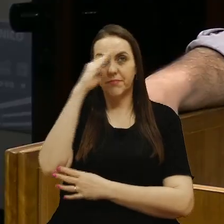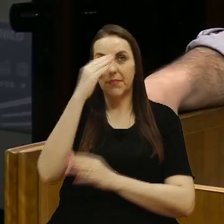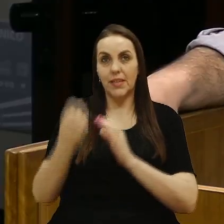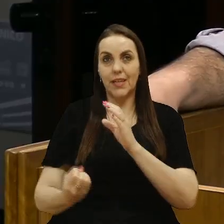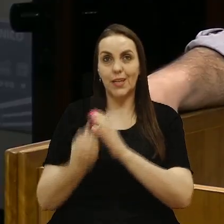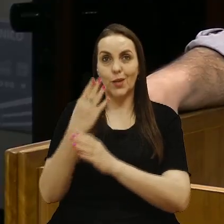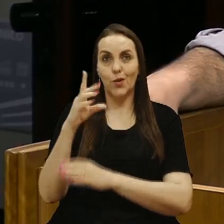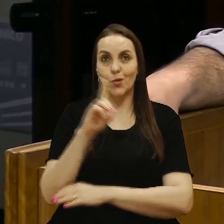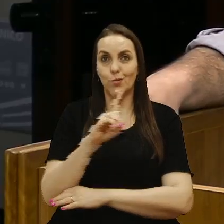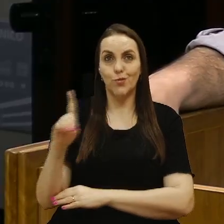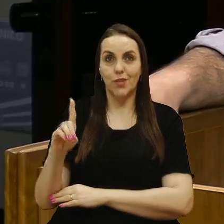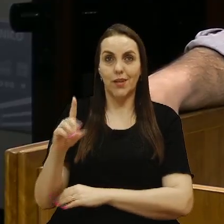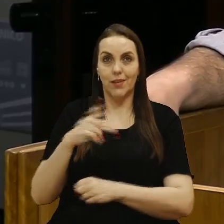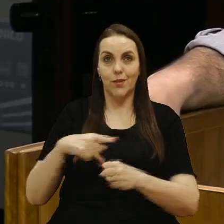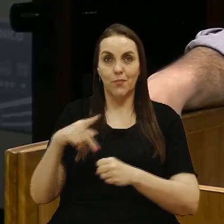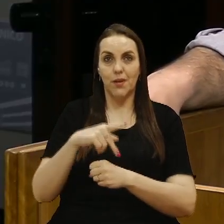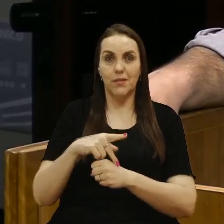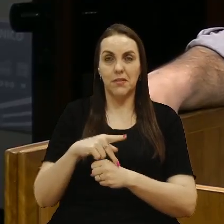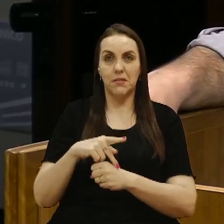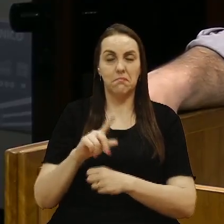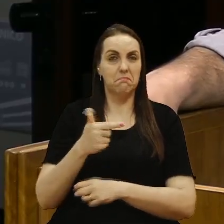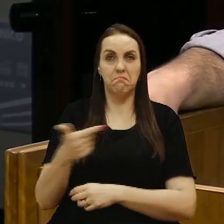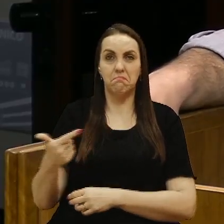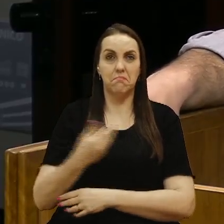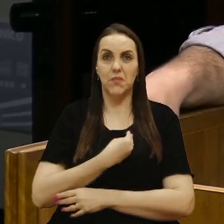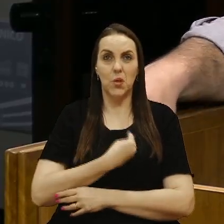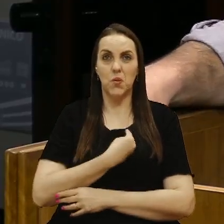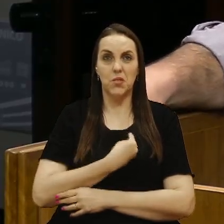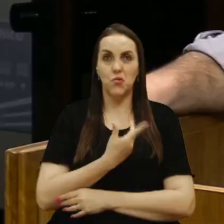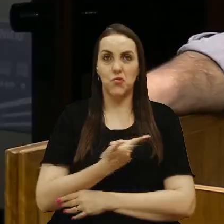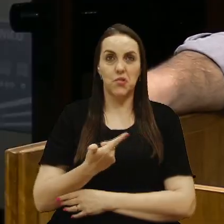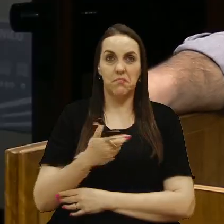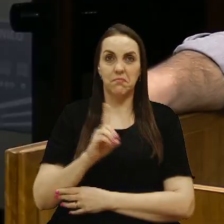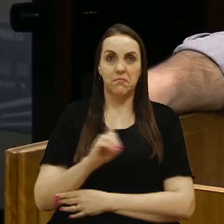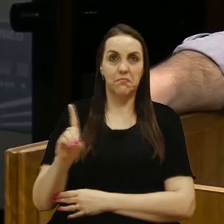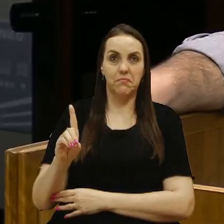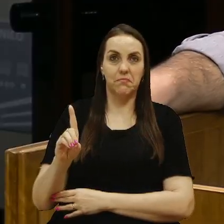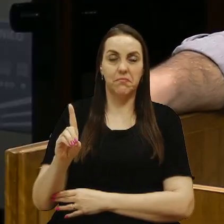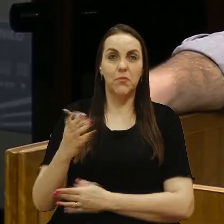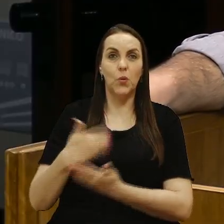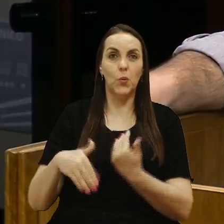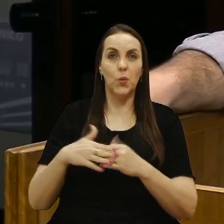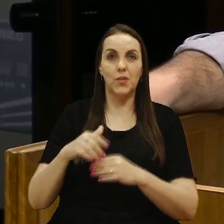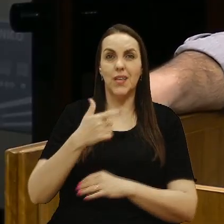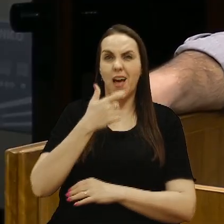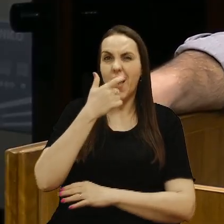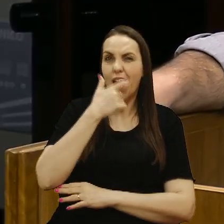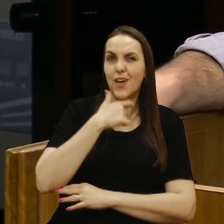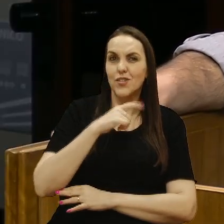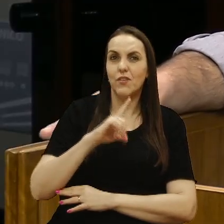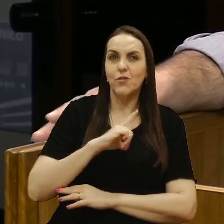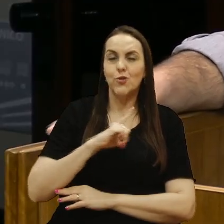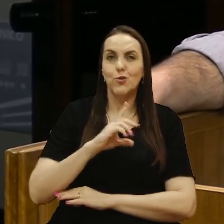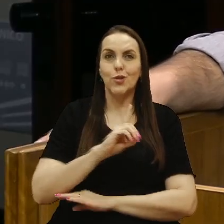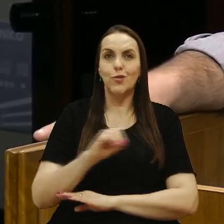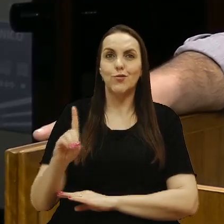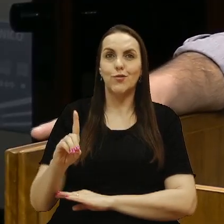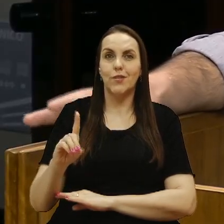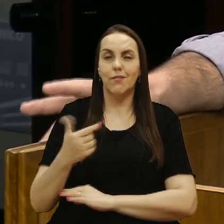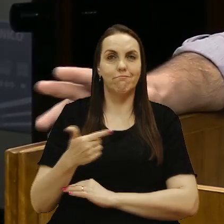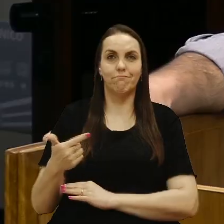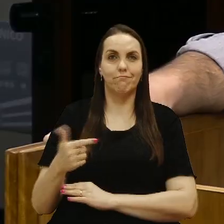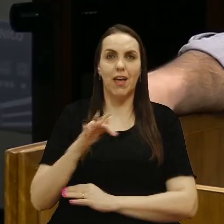país. A direita não existia, para aqueles que estão nos assistindo. Todos achavam que existia uma direita, mas não existia. Fernando